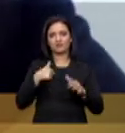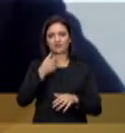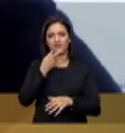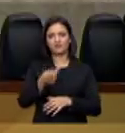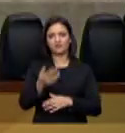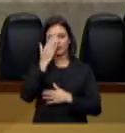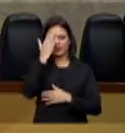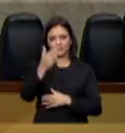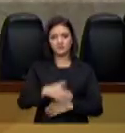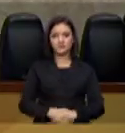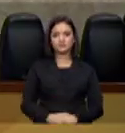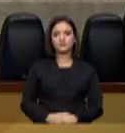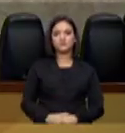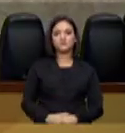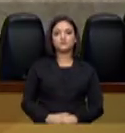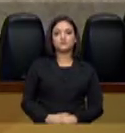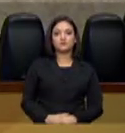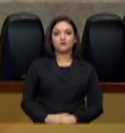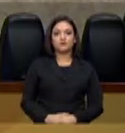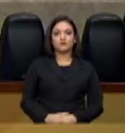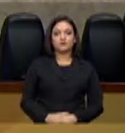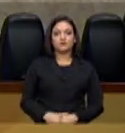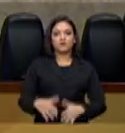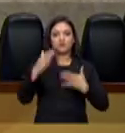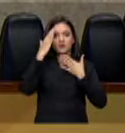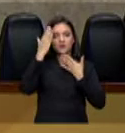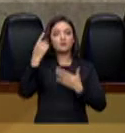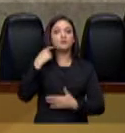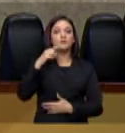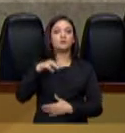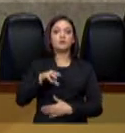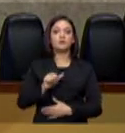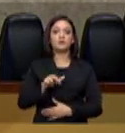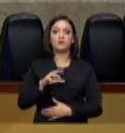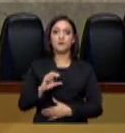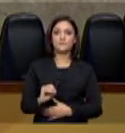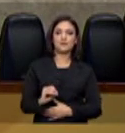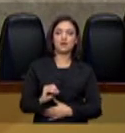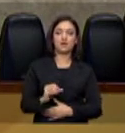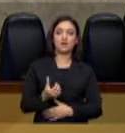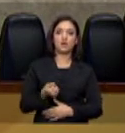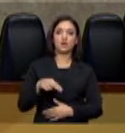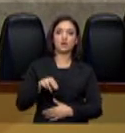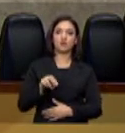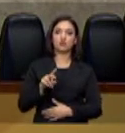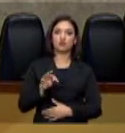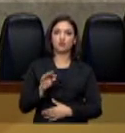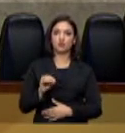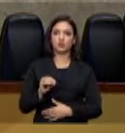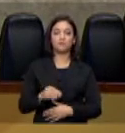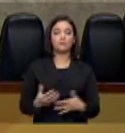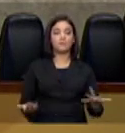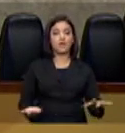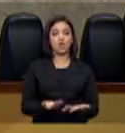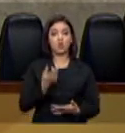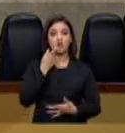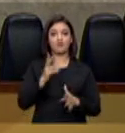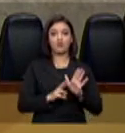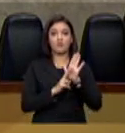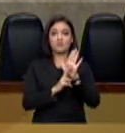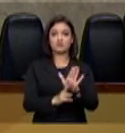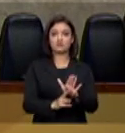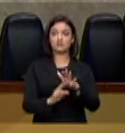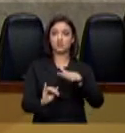obrigado. Muito obrigado, doutor Marco Antônio da Costa Sabino. Falará agora, pelo Amicus Curiae Instituto